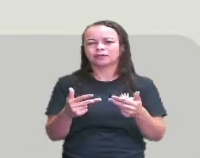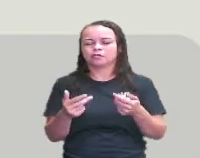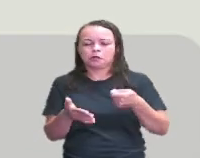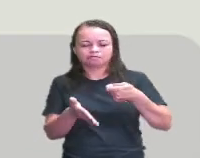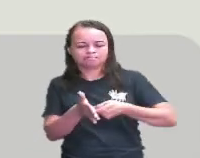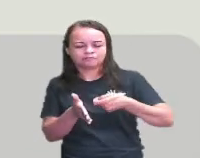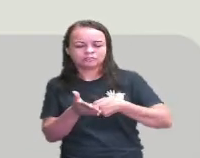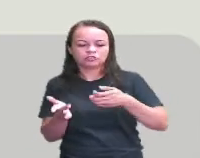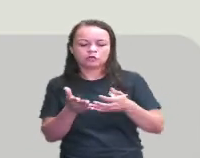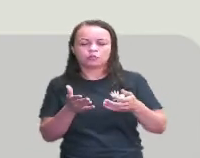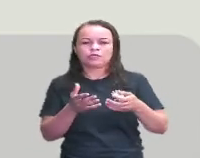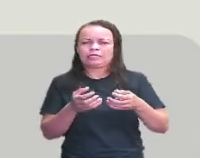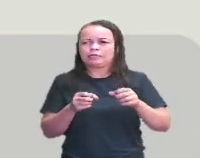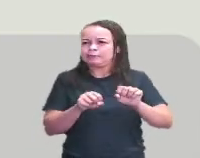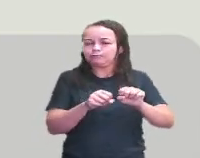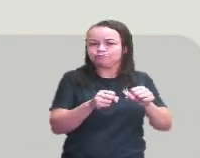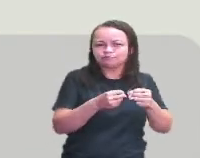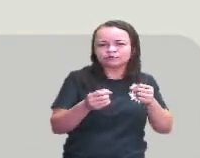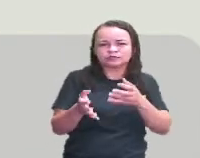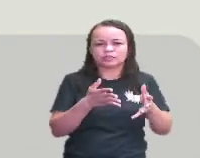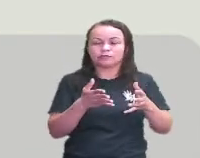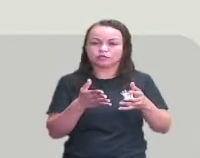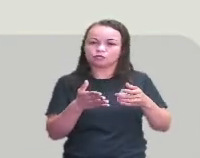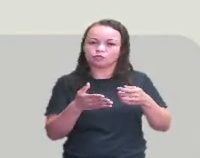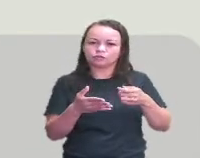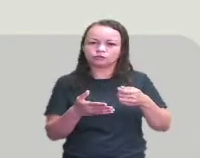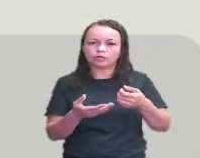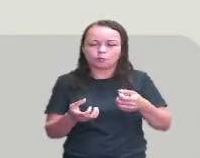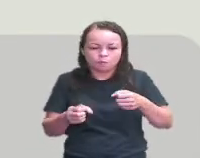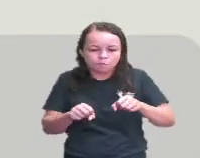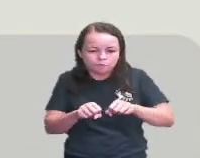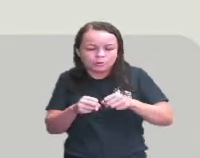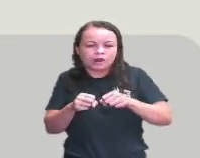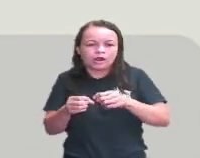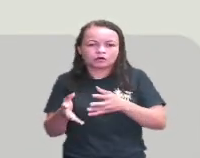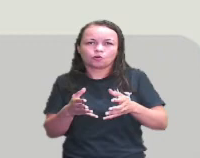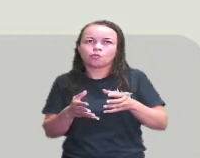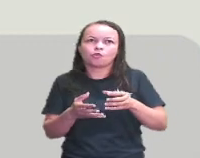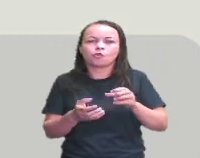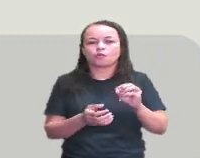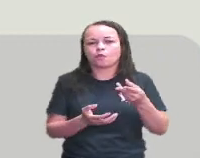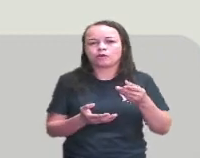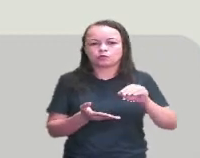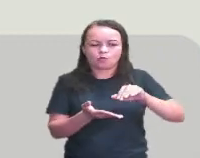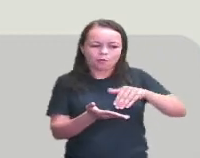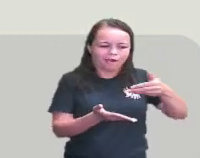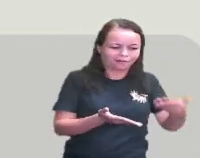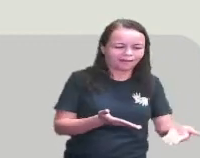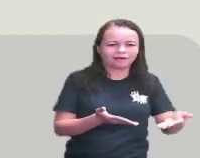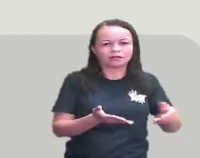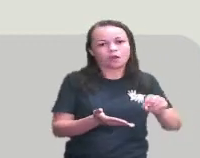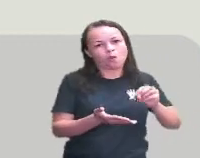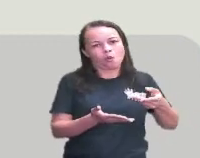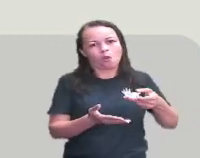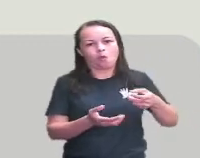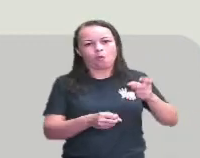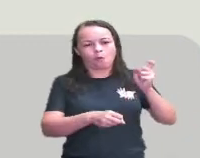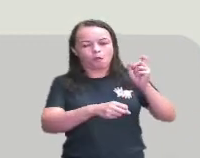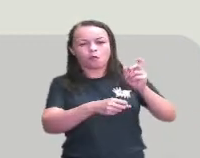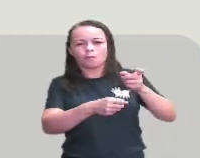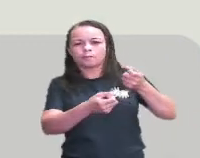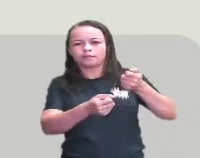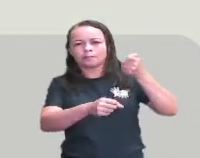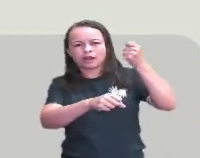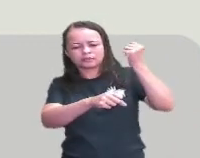quando submetido a um impacto, como a queda ou um martelo. Para a gente tentar compreender melhor